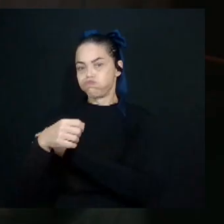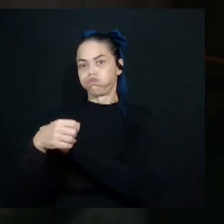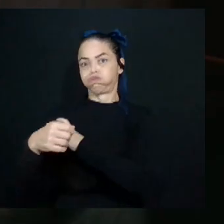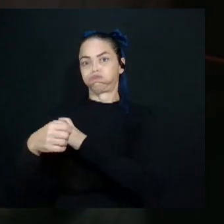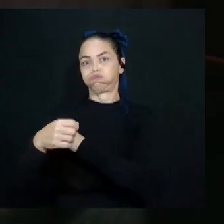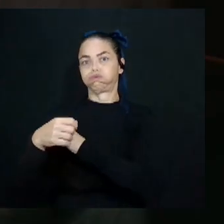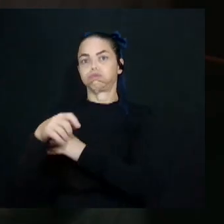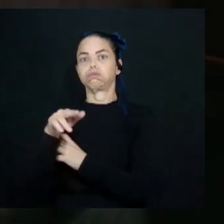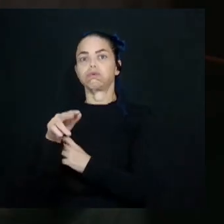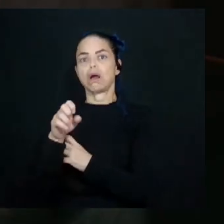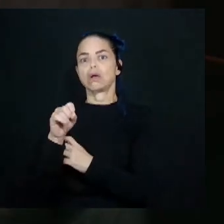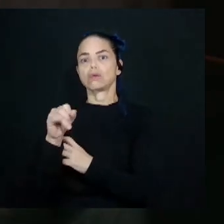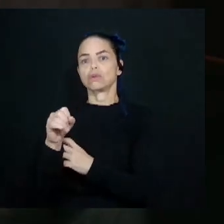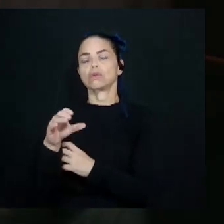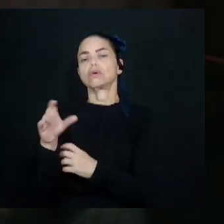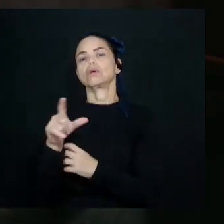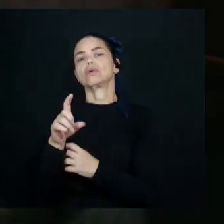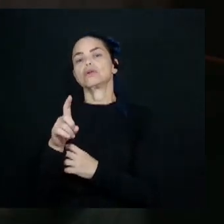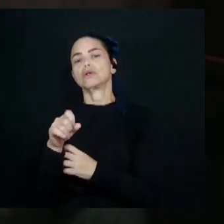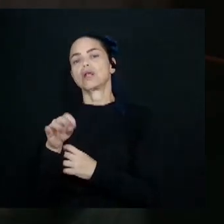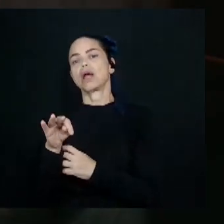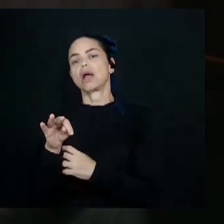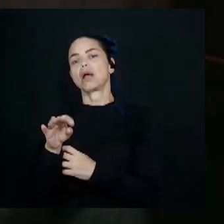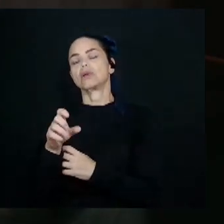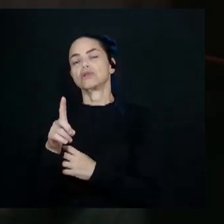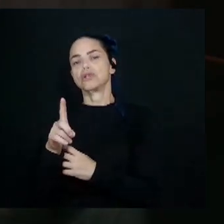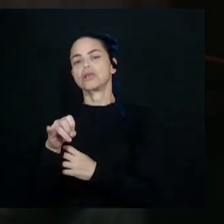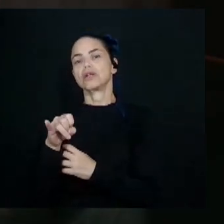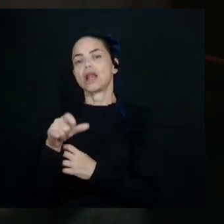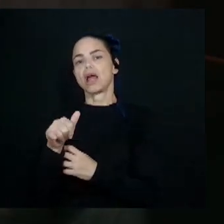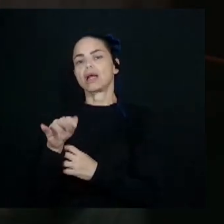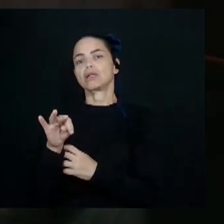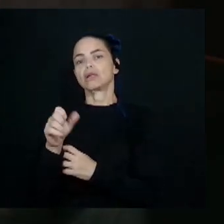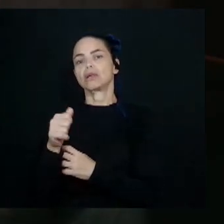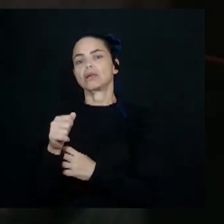estão sendo usadas para potencializar o tal do